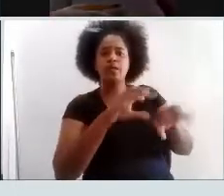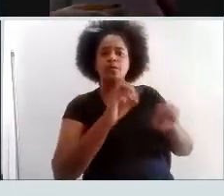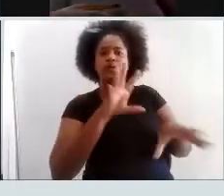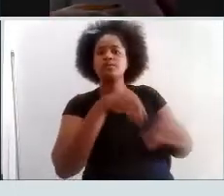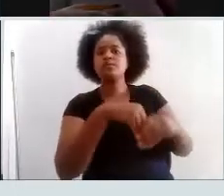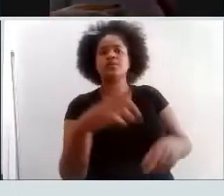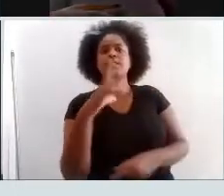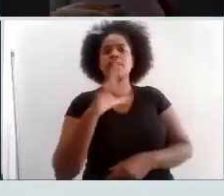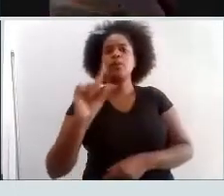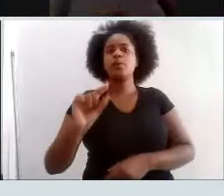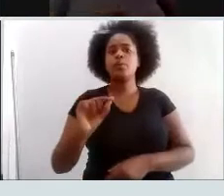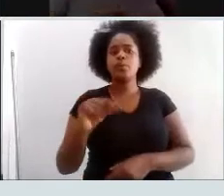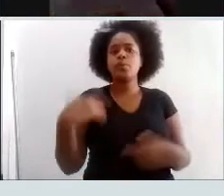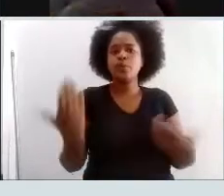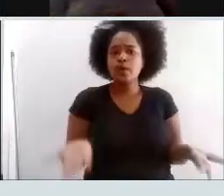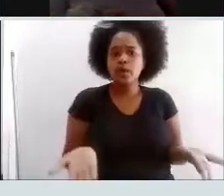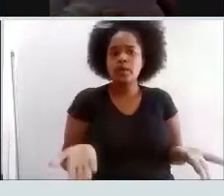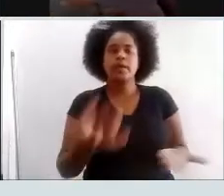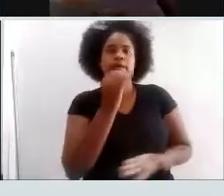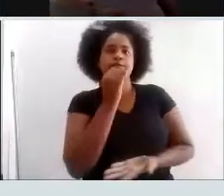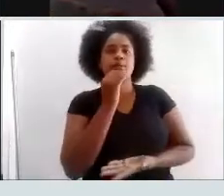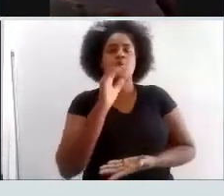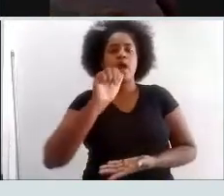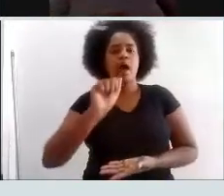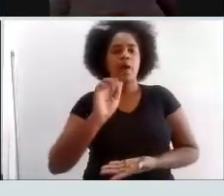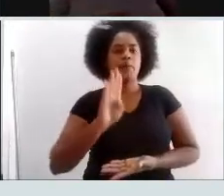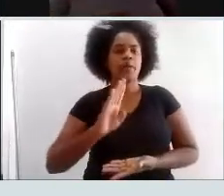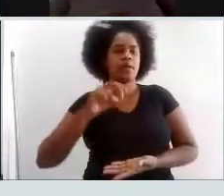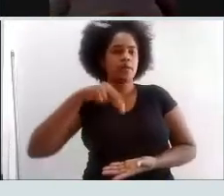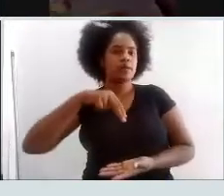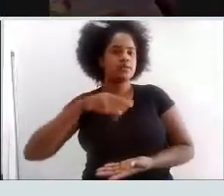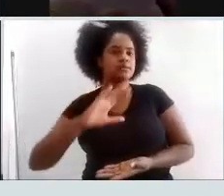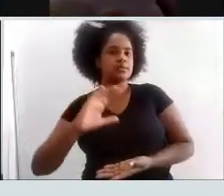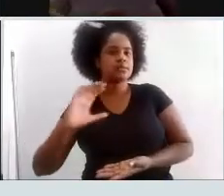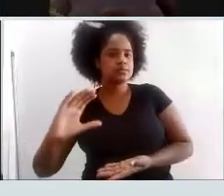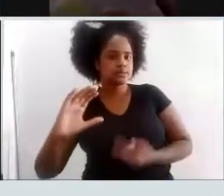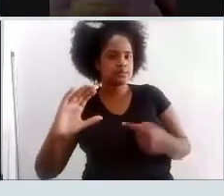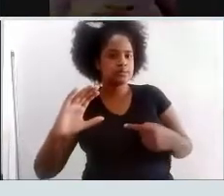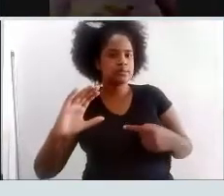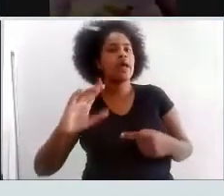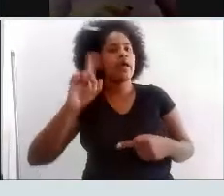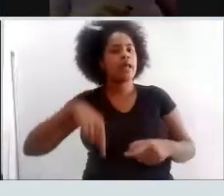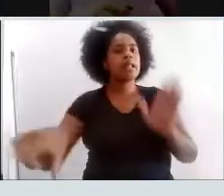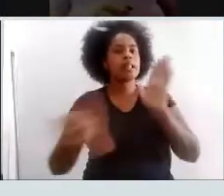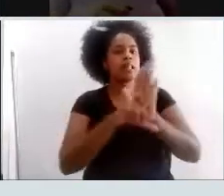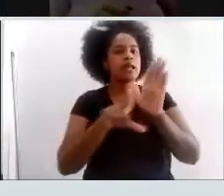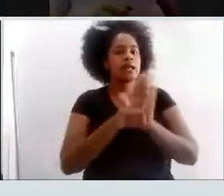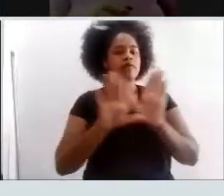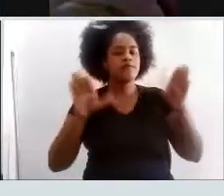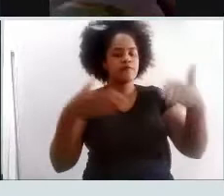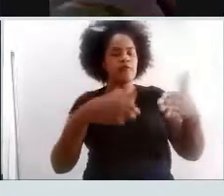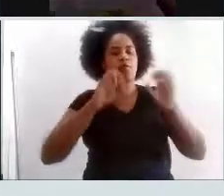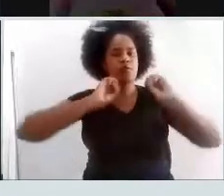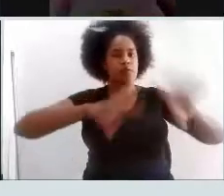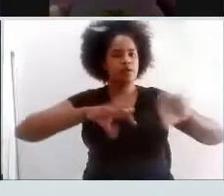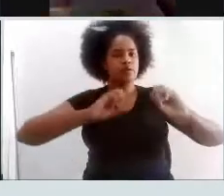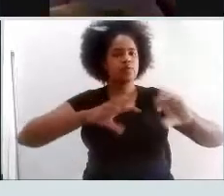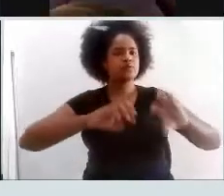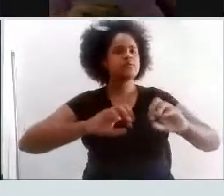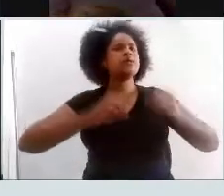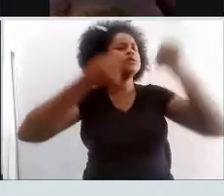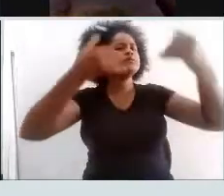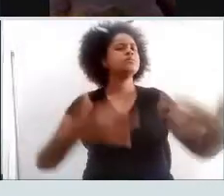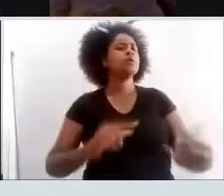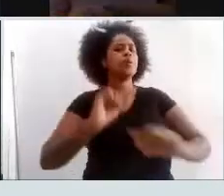que a BNCC, que são as legislações, né, voltadas para a educação, o que dizem esses